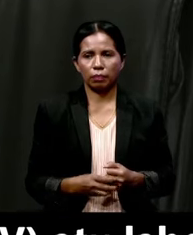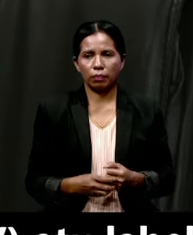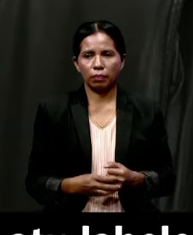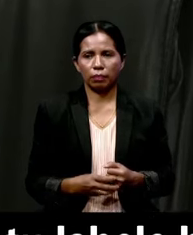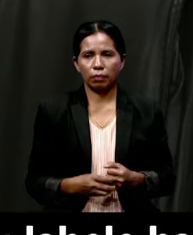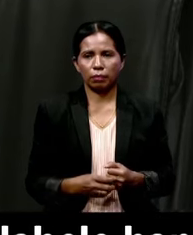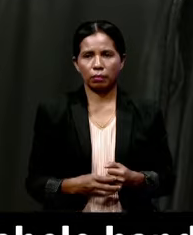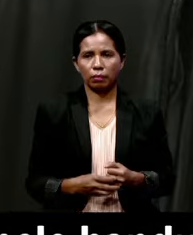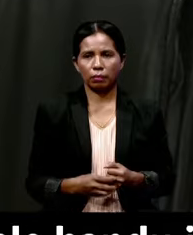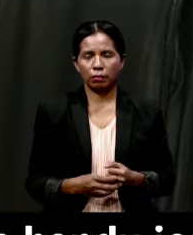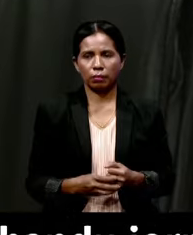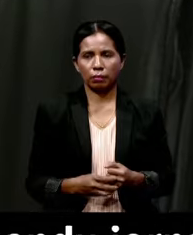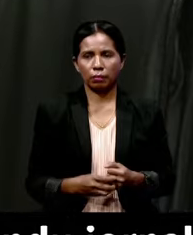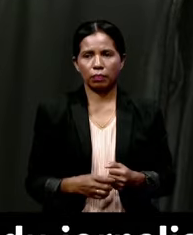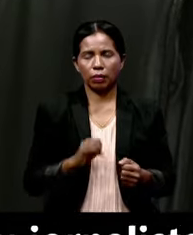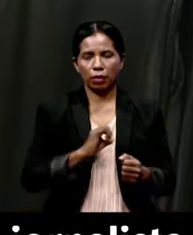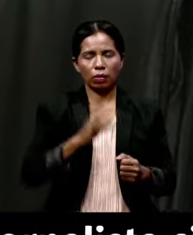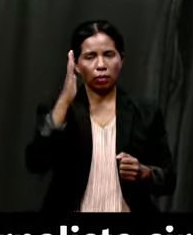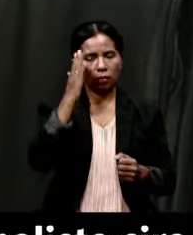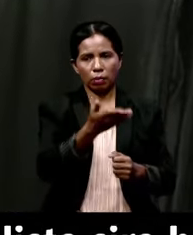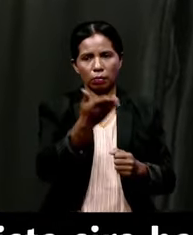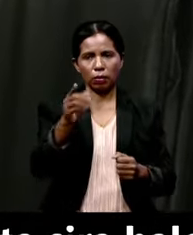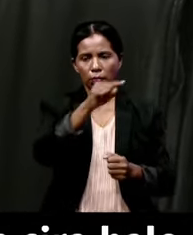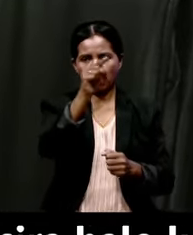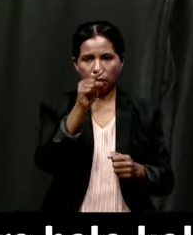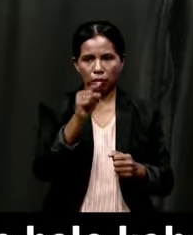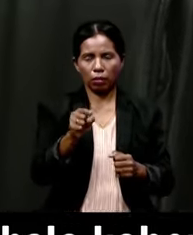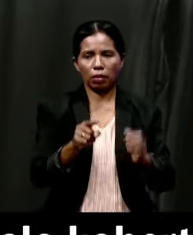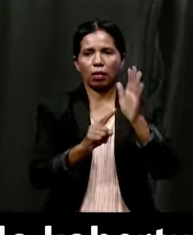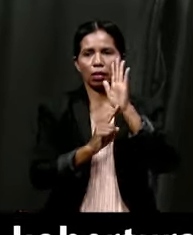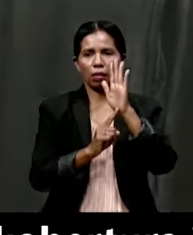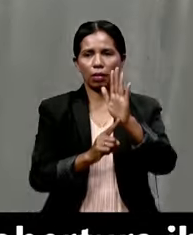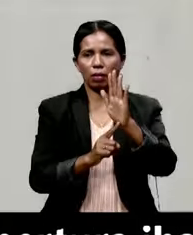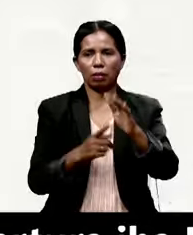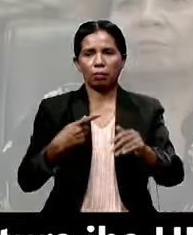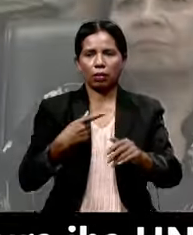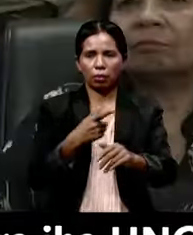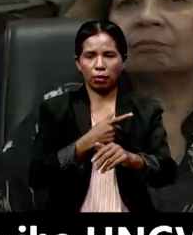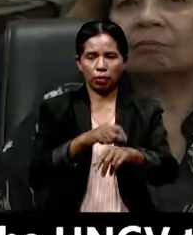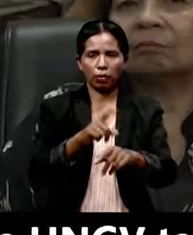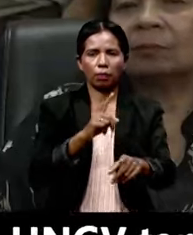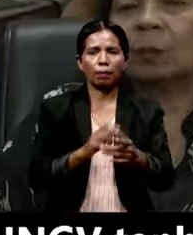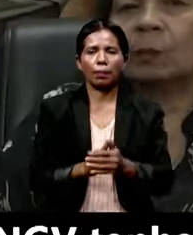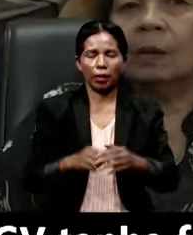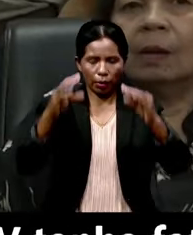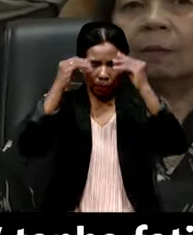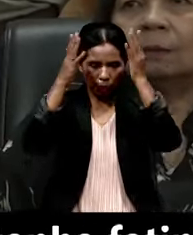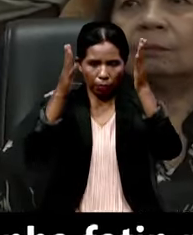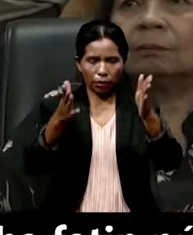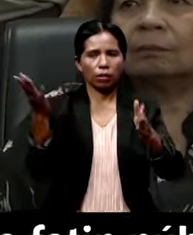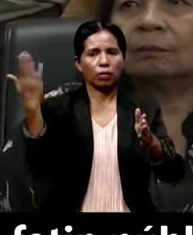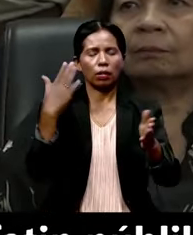A mais resolução. A única pode ser a pergunta para o Parlamento. Parlamento de Belada. Professor se contratar o Loriba,